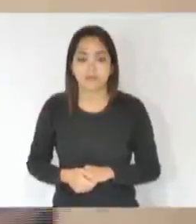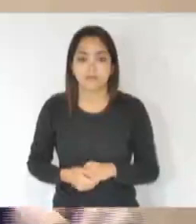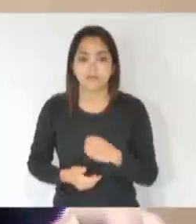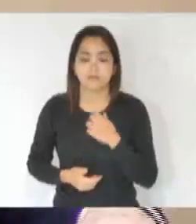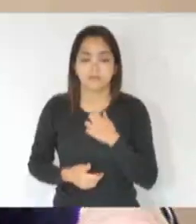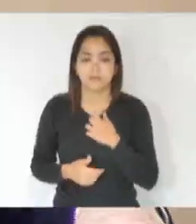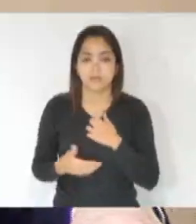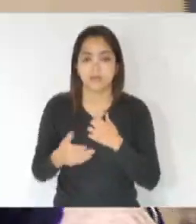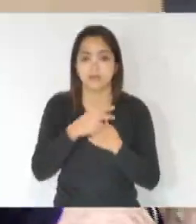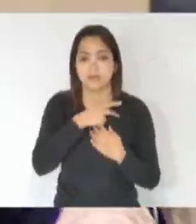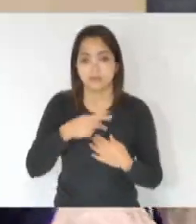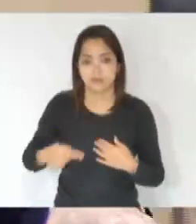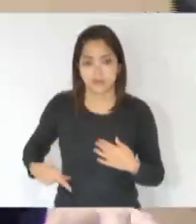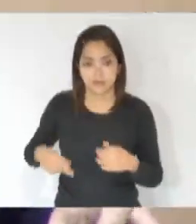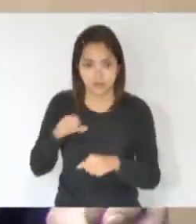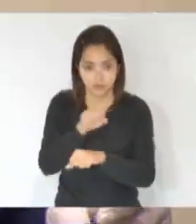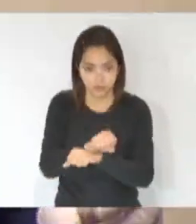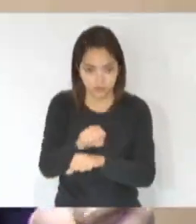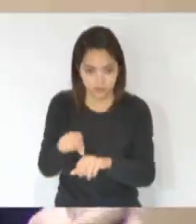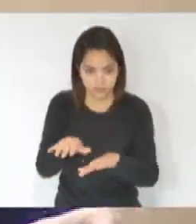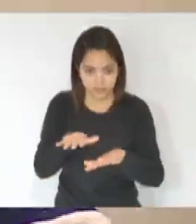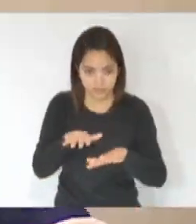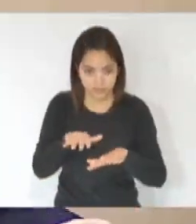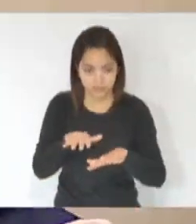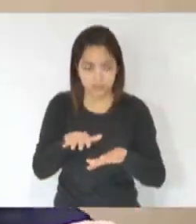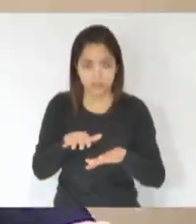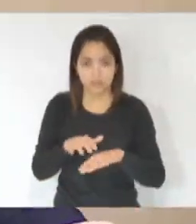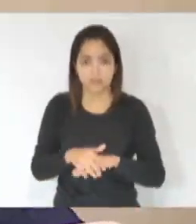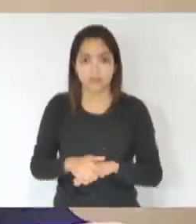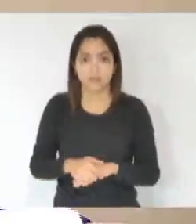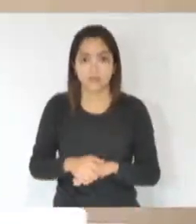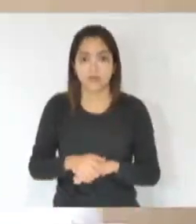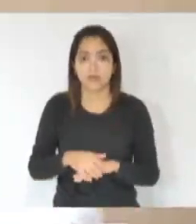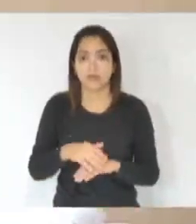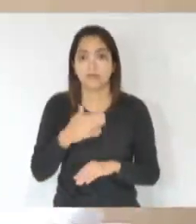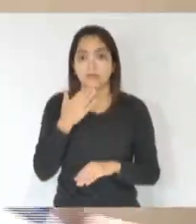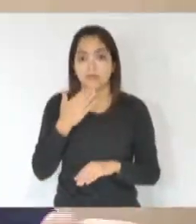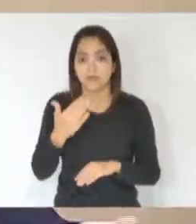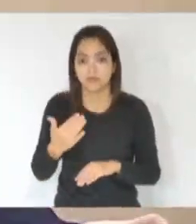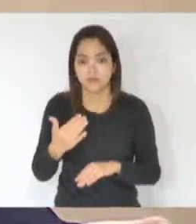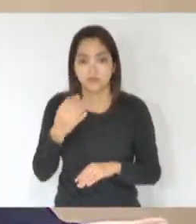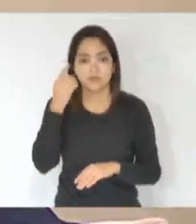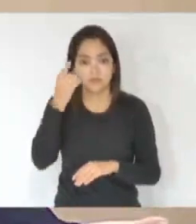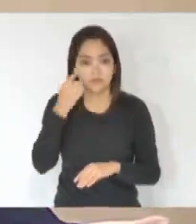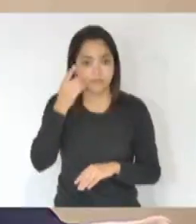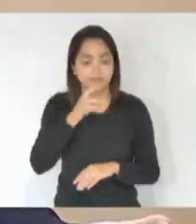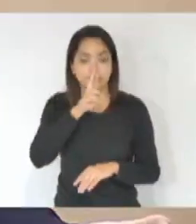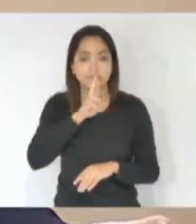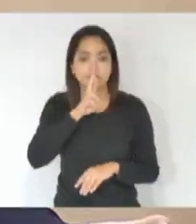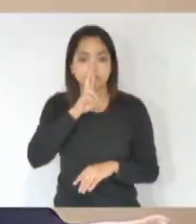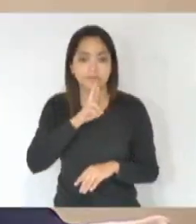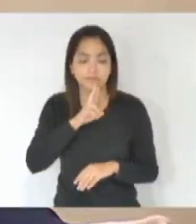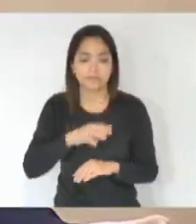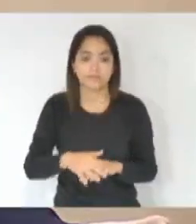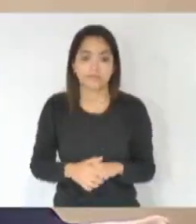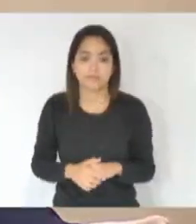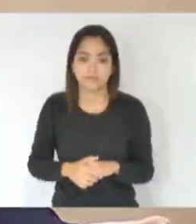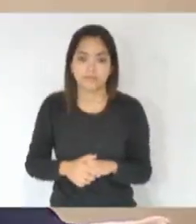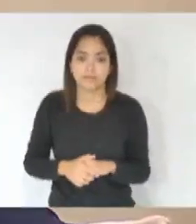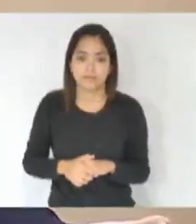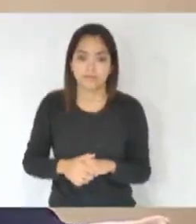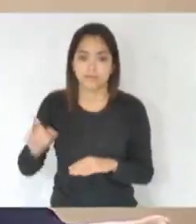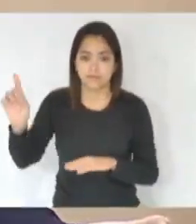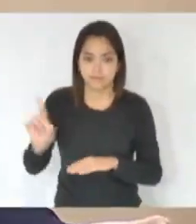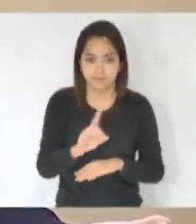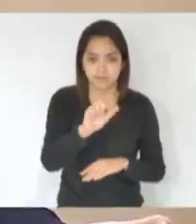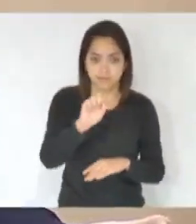Esta presidência suspende a presente sessão para que possamos atender requerimentos. Sua Excelência deputado Rodrigo Minotto, para que a senhora